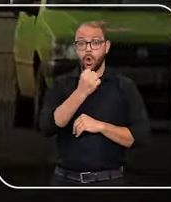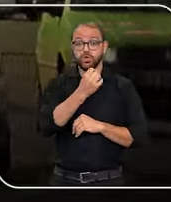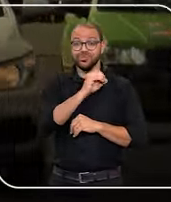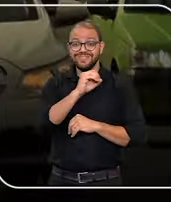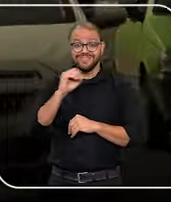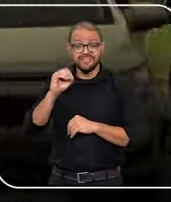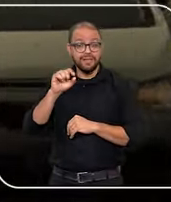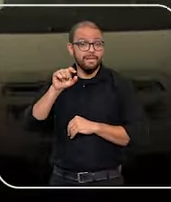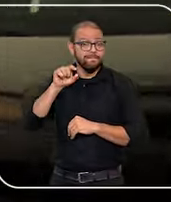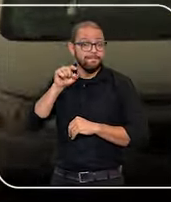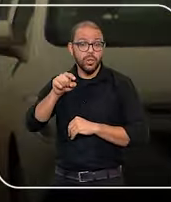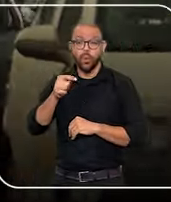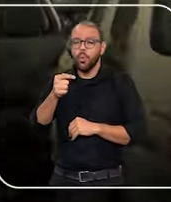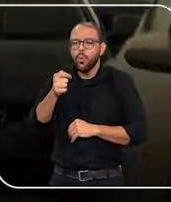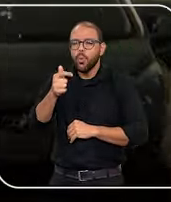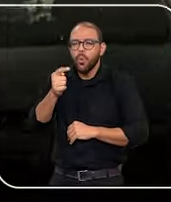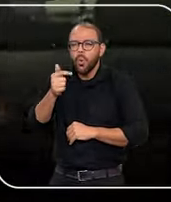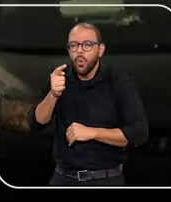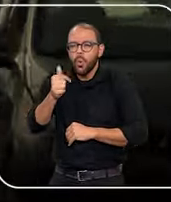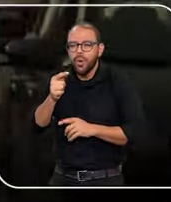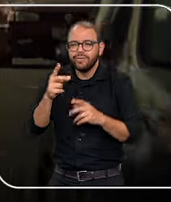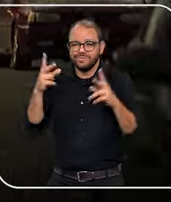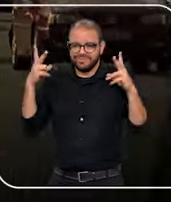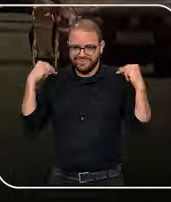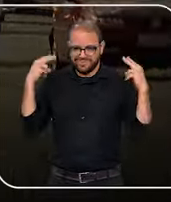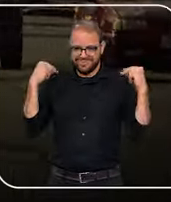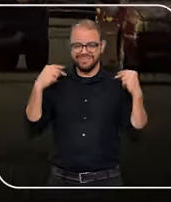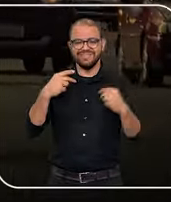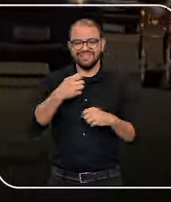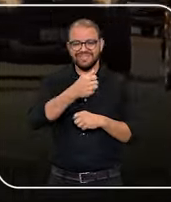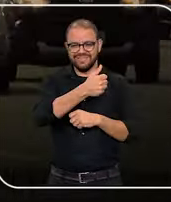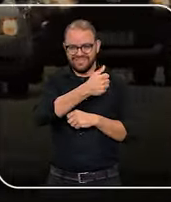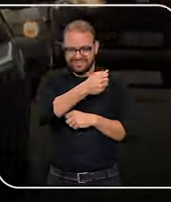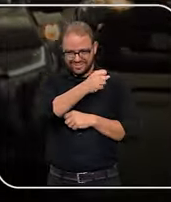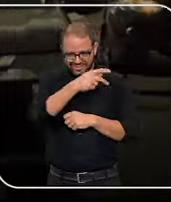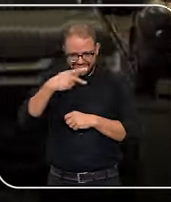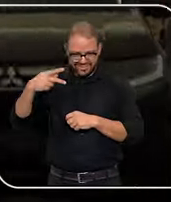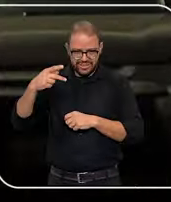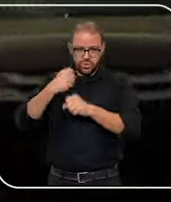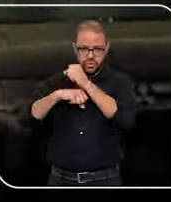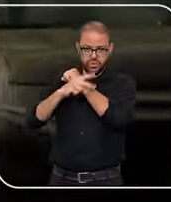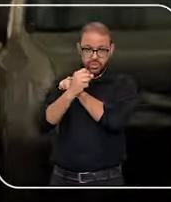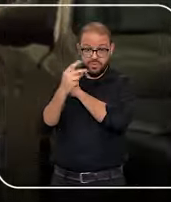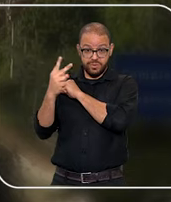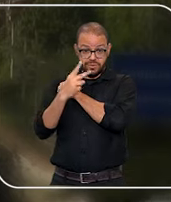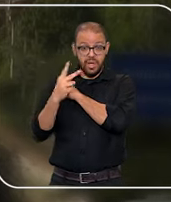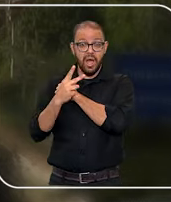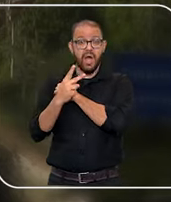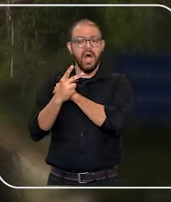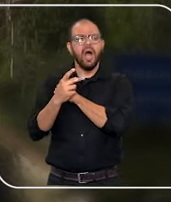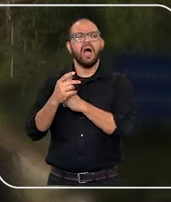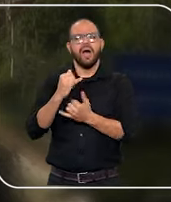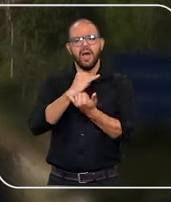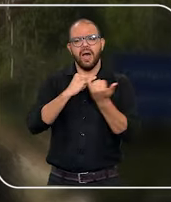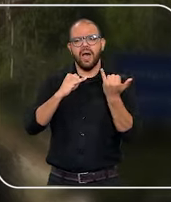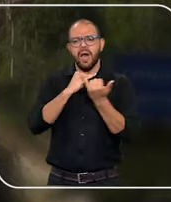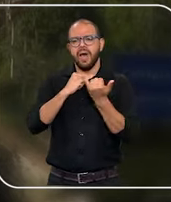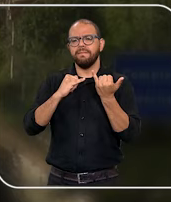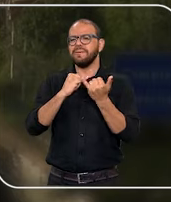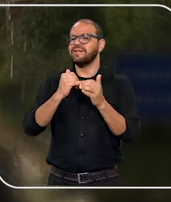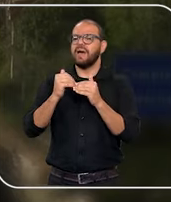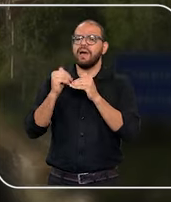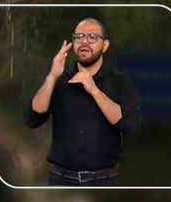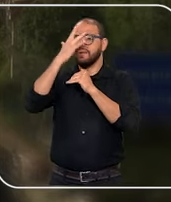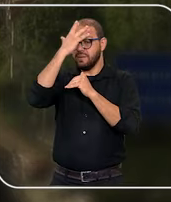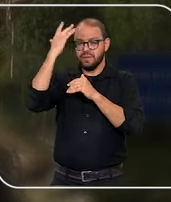quase 800 mil pessoas trabalhavam como motoristas de aplicativo no Brasil em 2022. Isso representa mais da